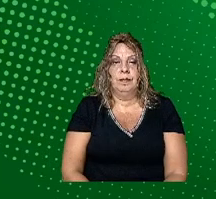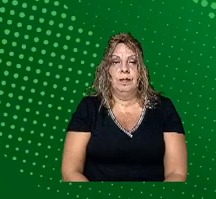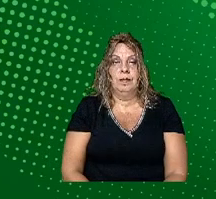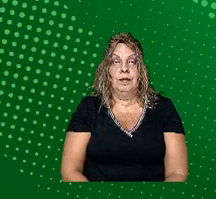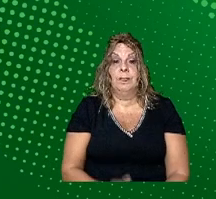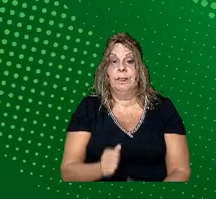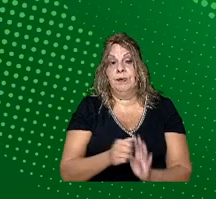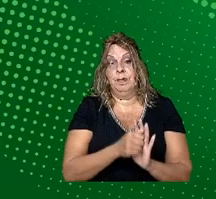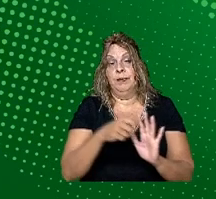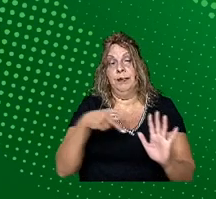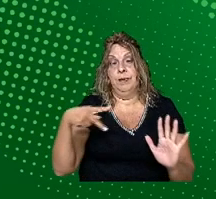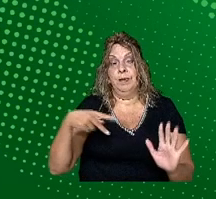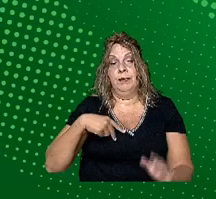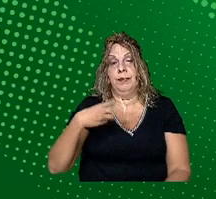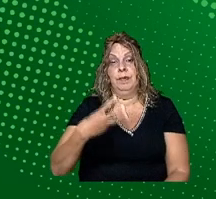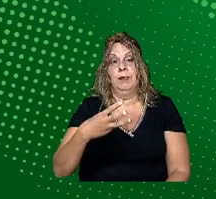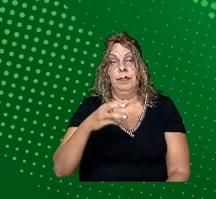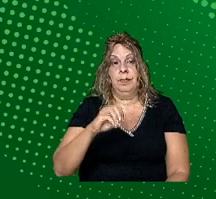Olha o digital,